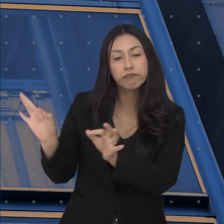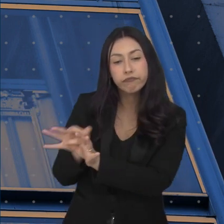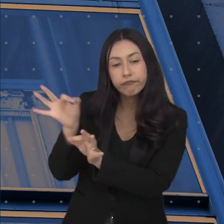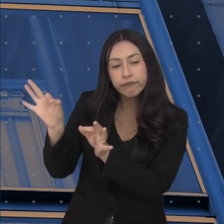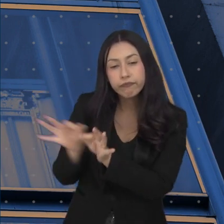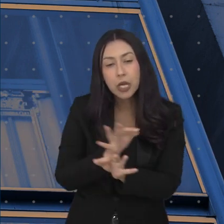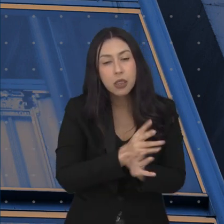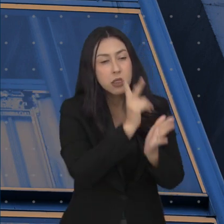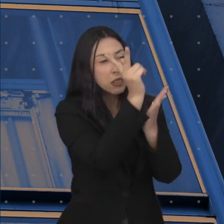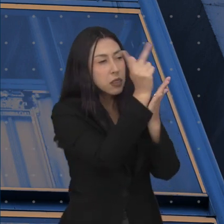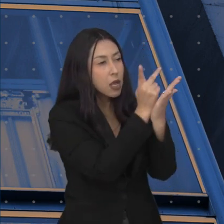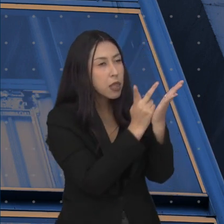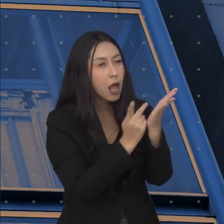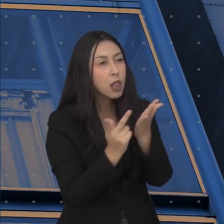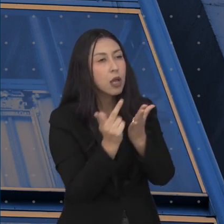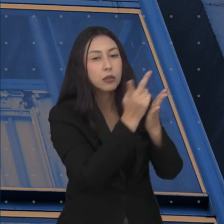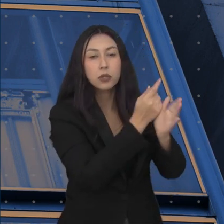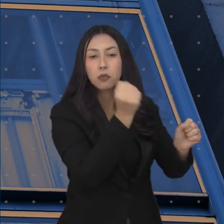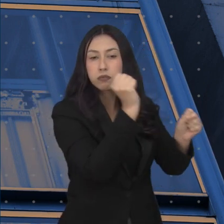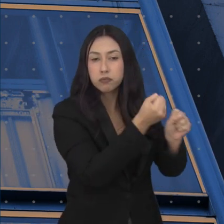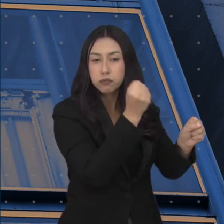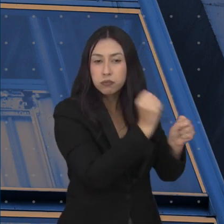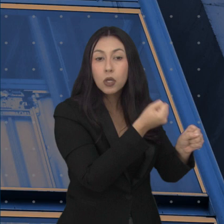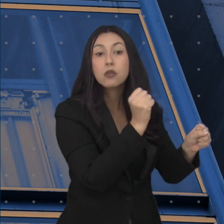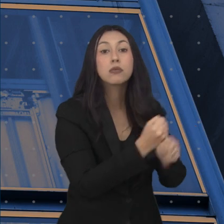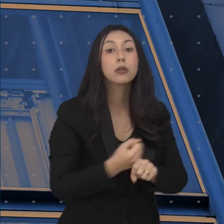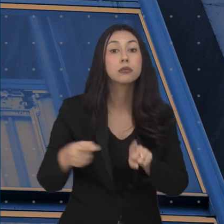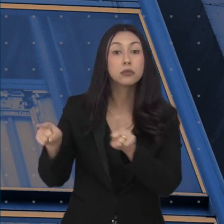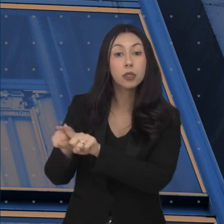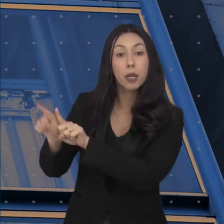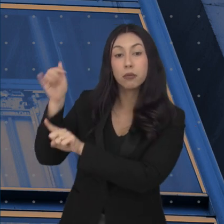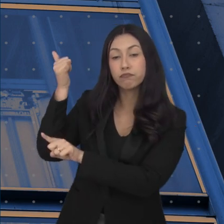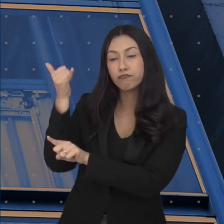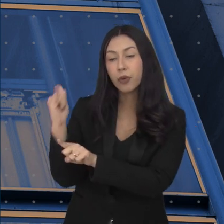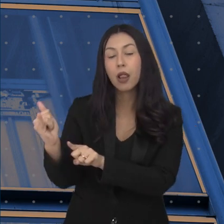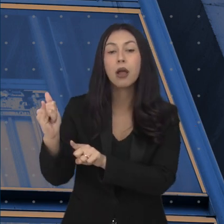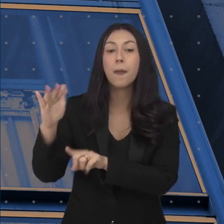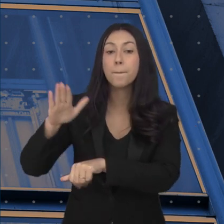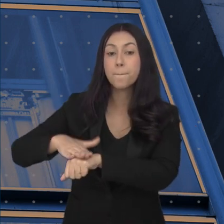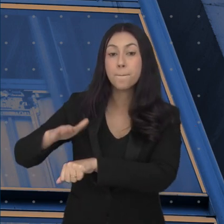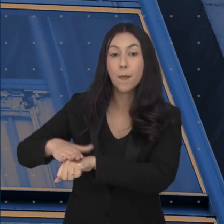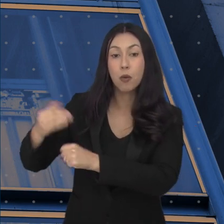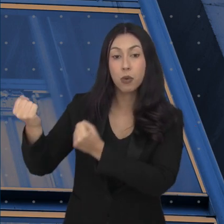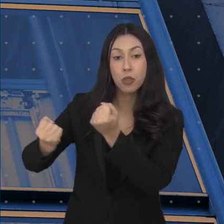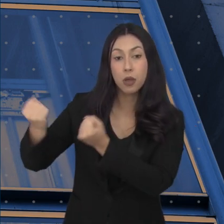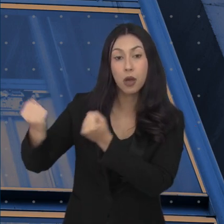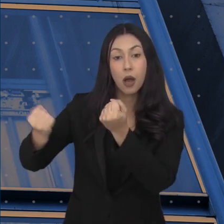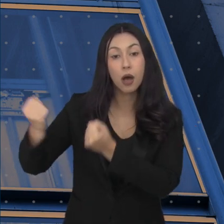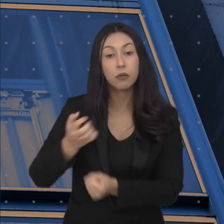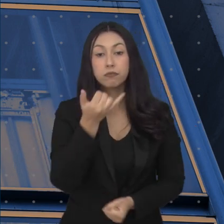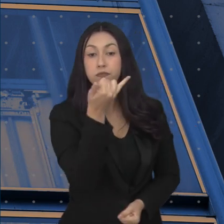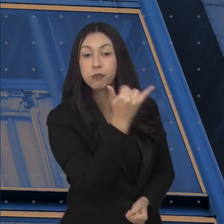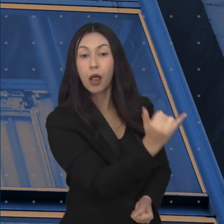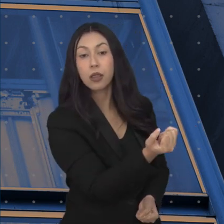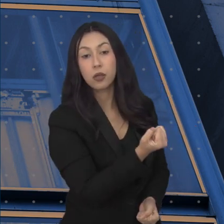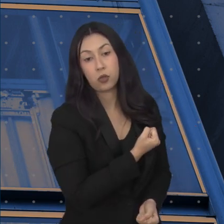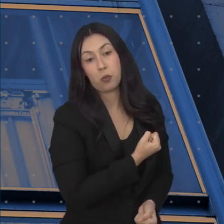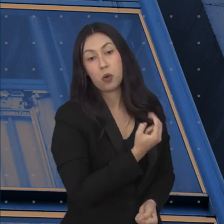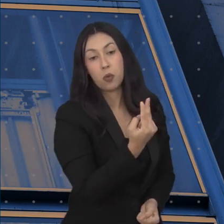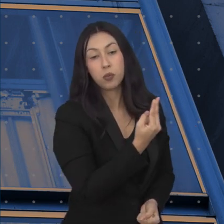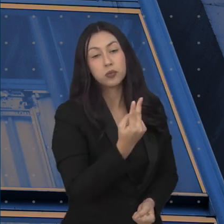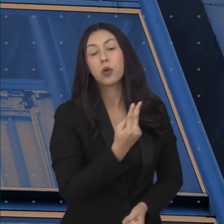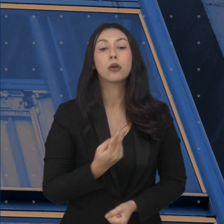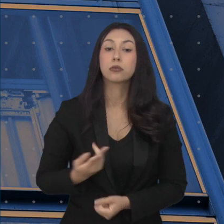costureira, desenhista projetista para construção civil, eletricista de instalações de veículos automotores,